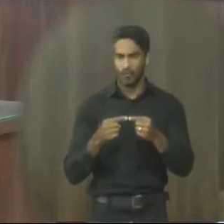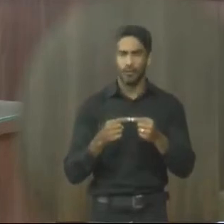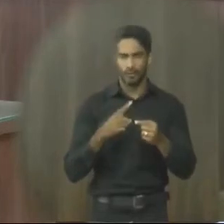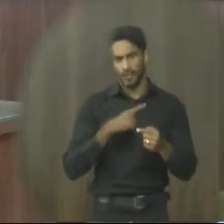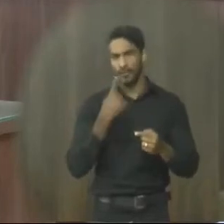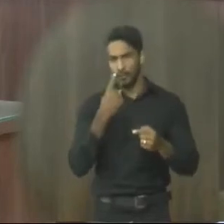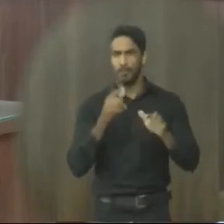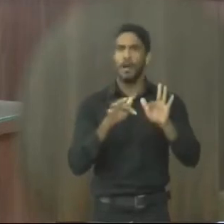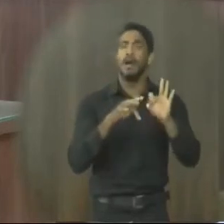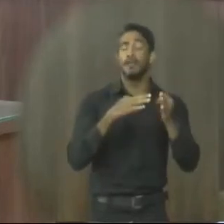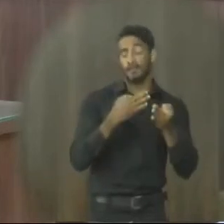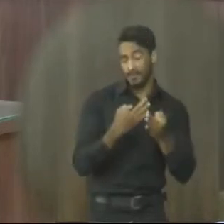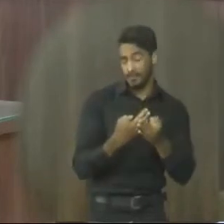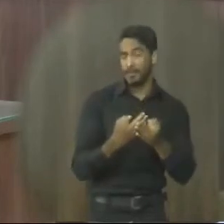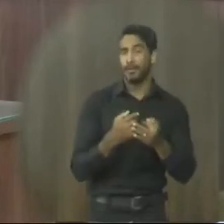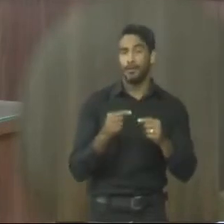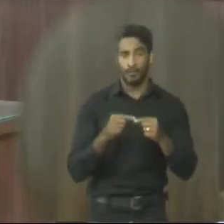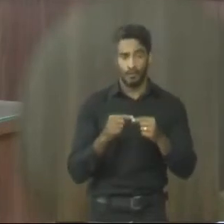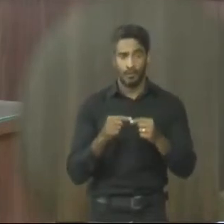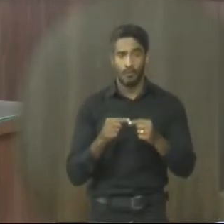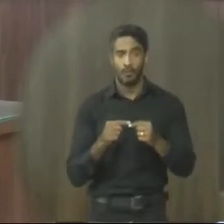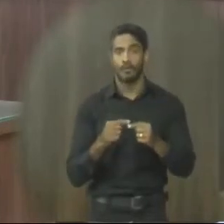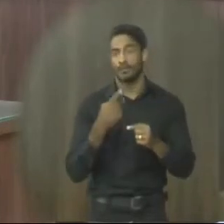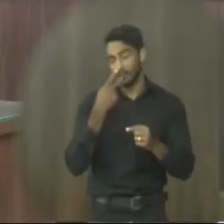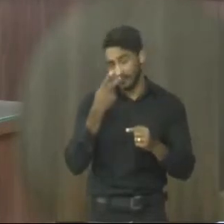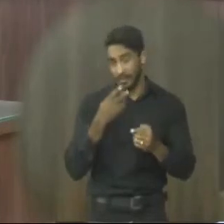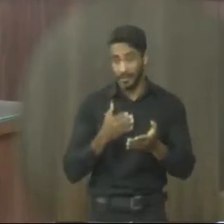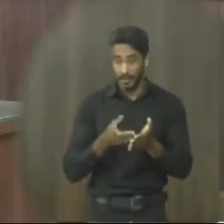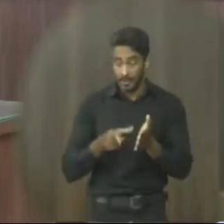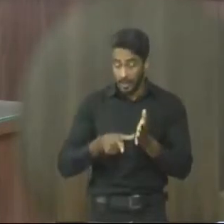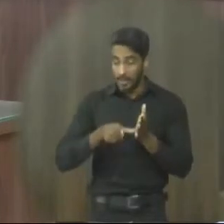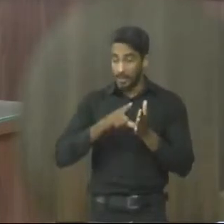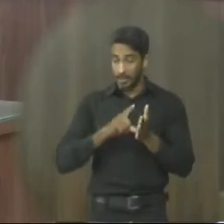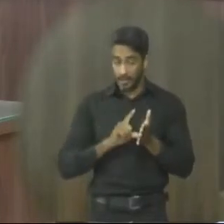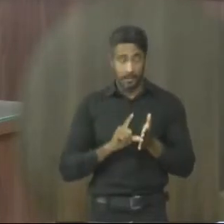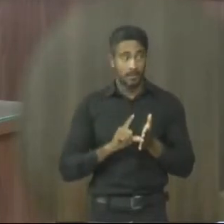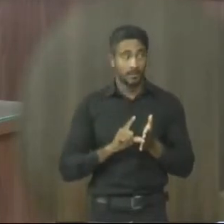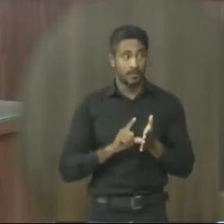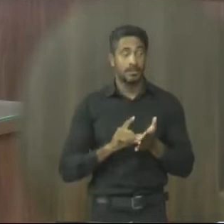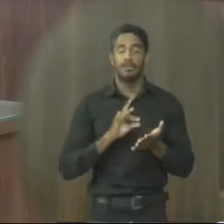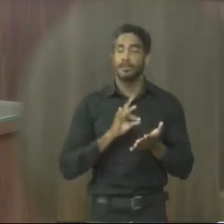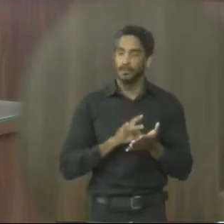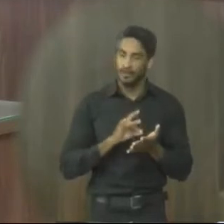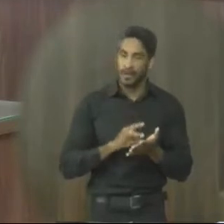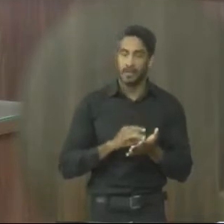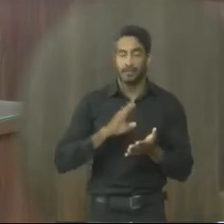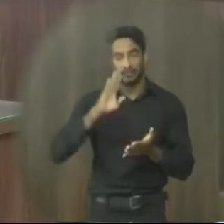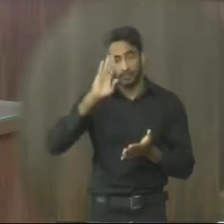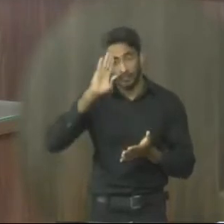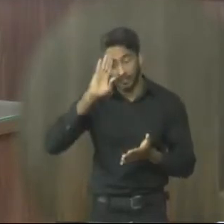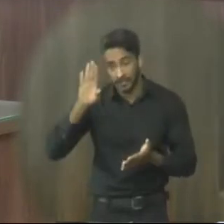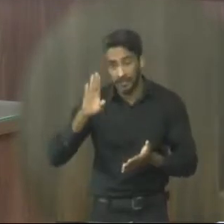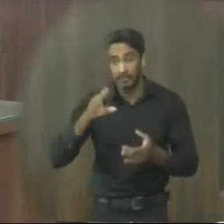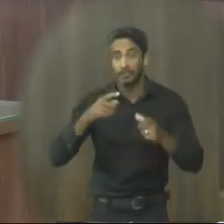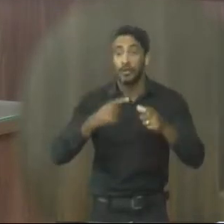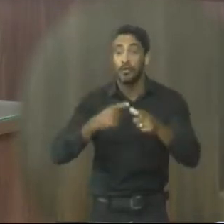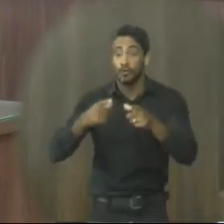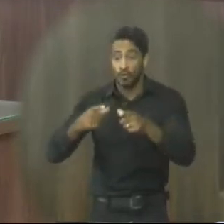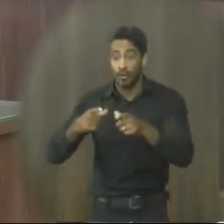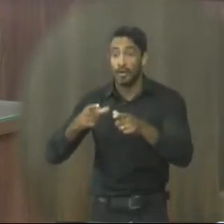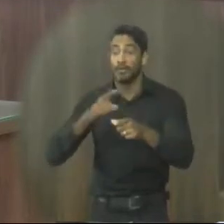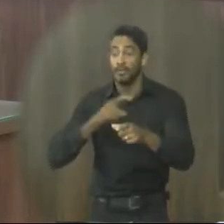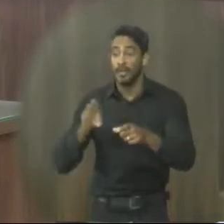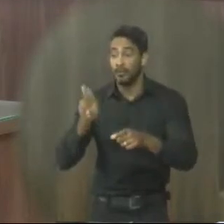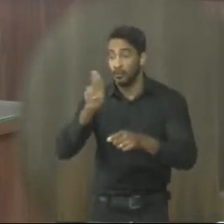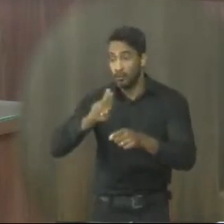né? Concordo com você totalmente. Só como eu falei bem no início, realmente nós estamos priorizando esse momento onde que tem rota de ônibus